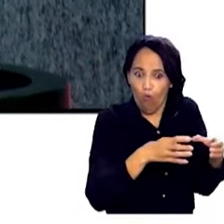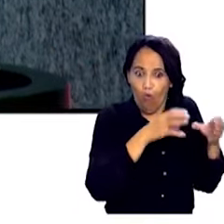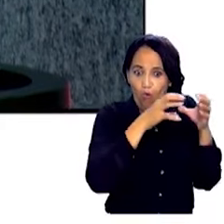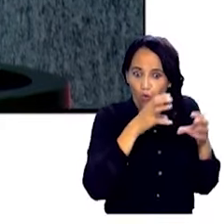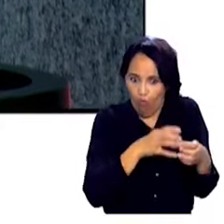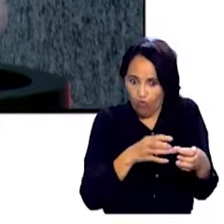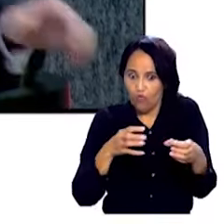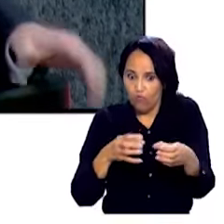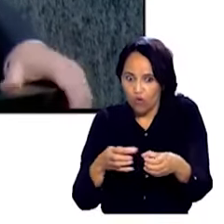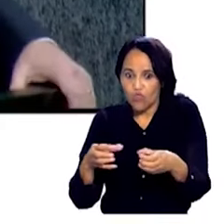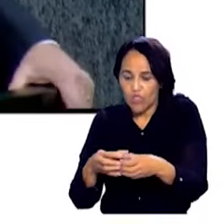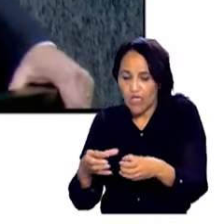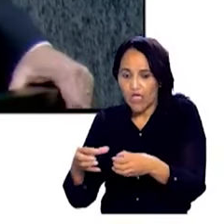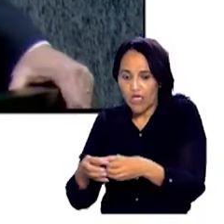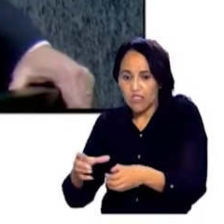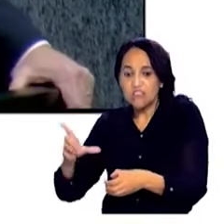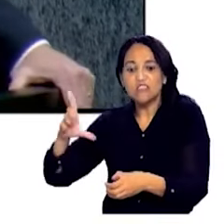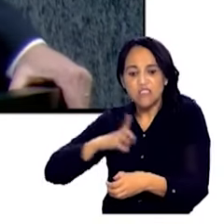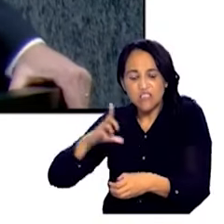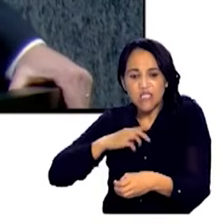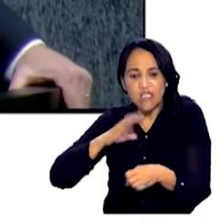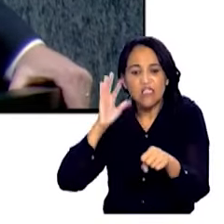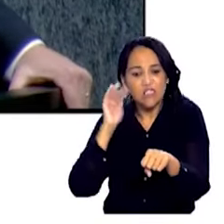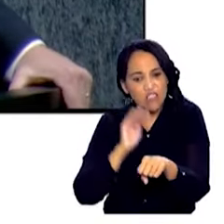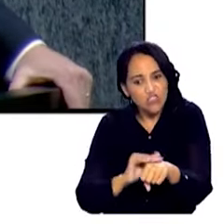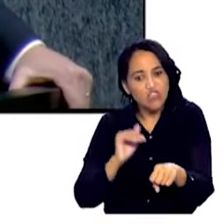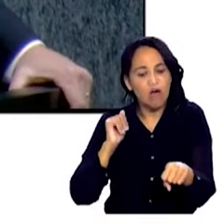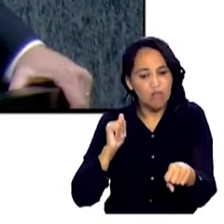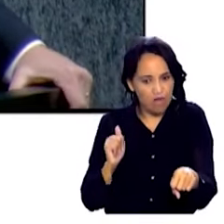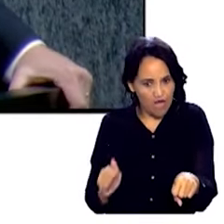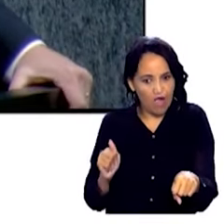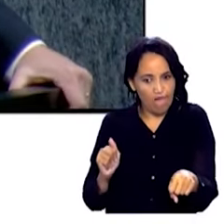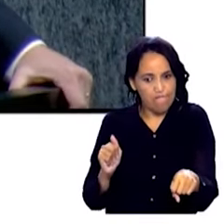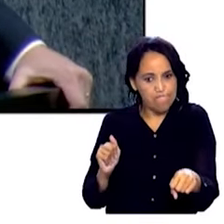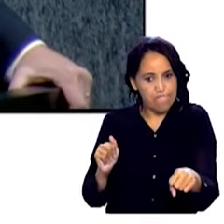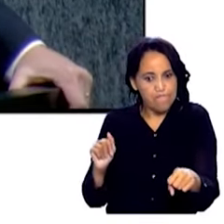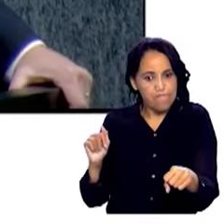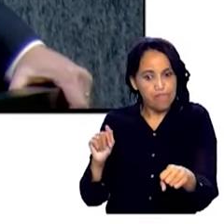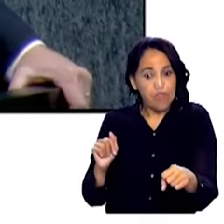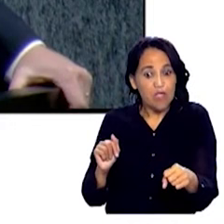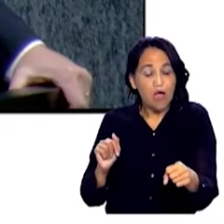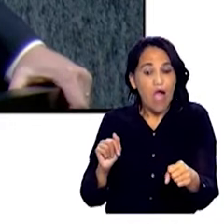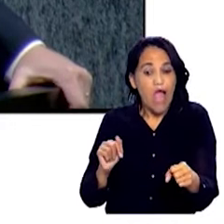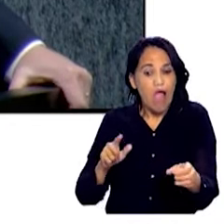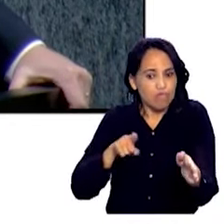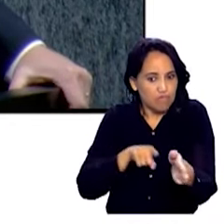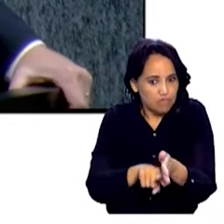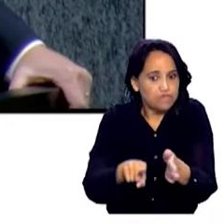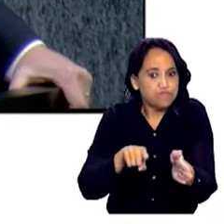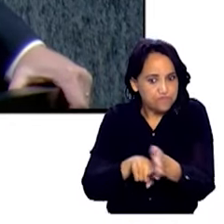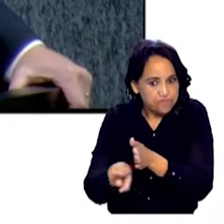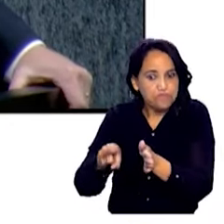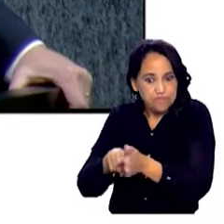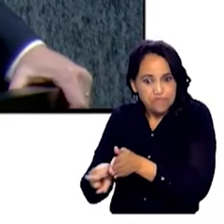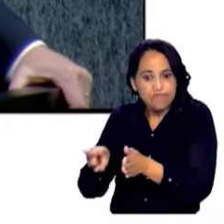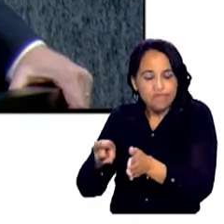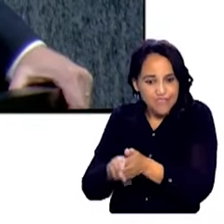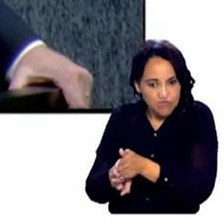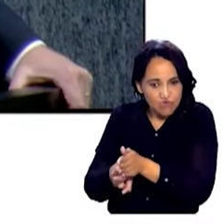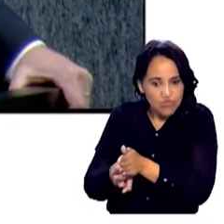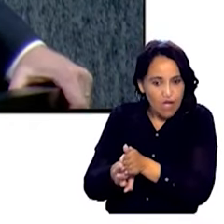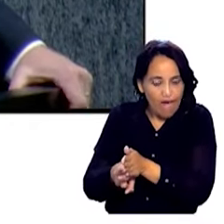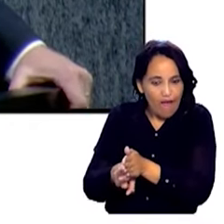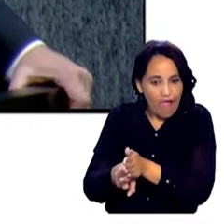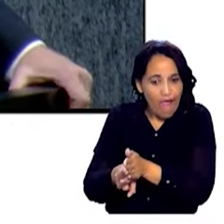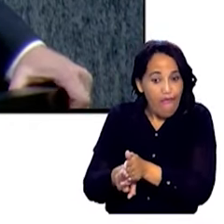referendo e o tribunal deciu por unanimidade que não havia esse poder não ainda que o referendo fosse só consultatio e não fosse hã vinculativo